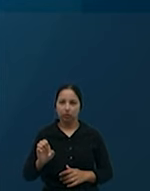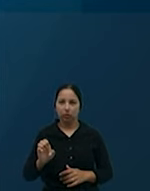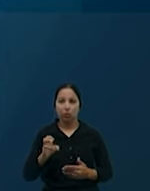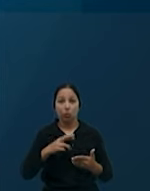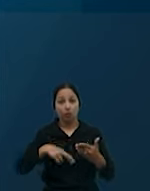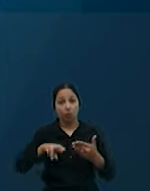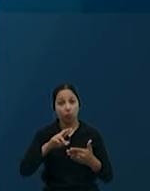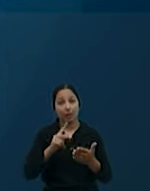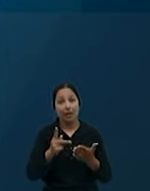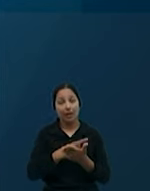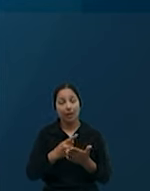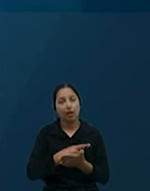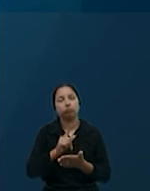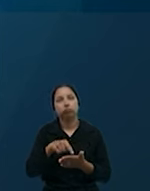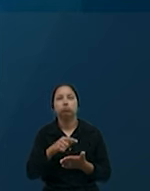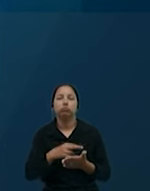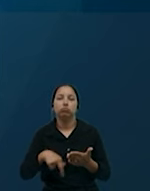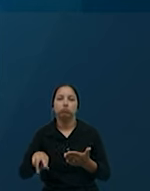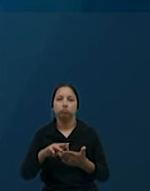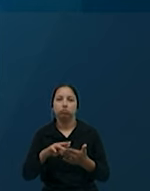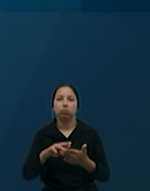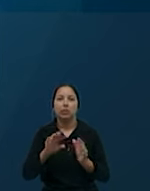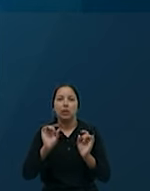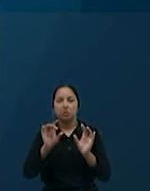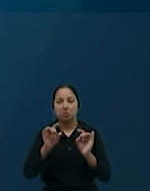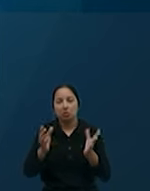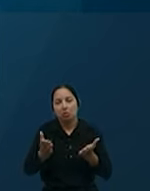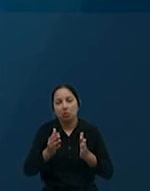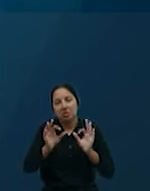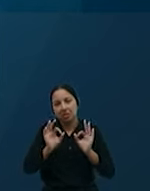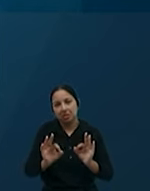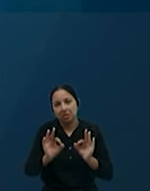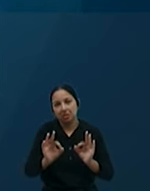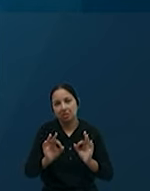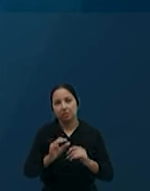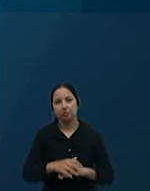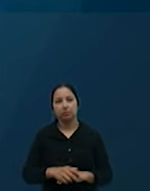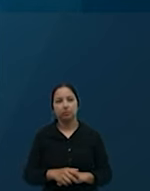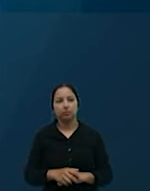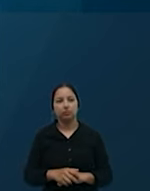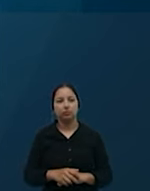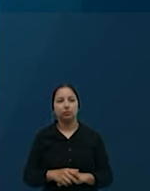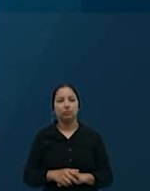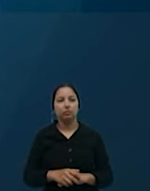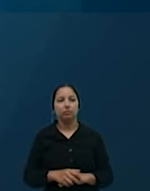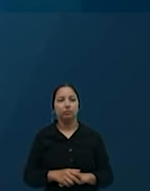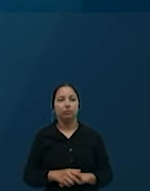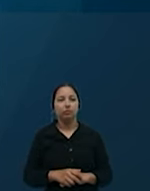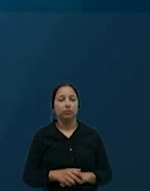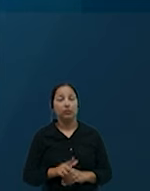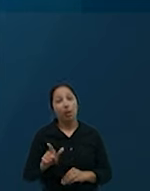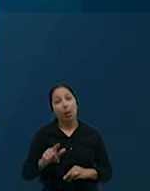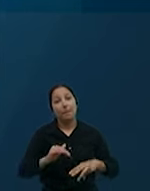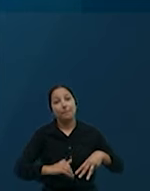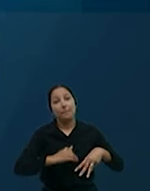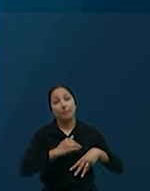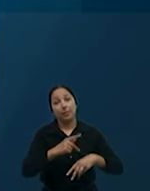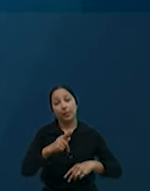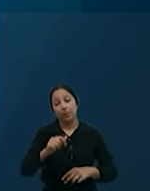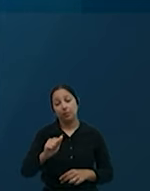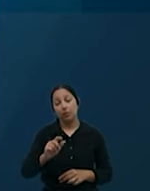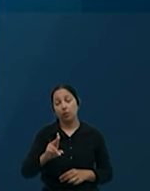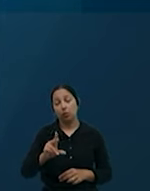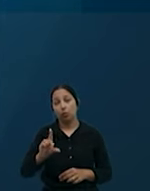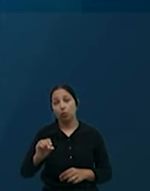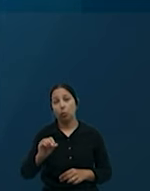especial, como o recurso certo, né, que, na linha do que propõe o ministro Paulo Sérgio, o recurso certo seria o